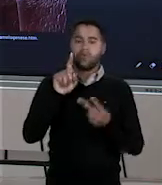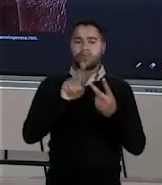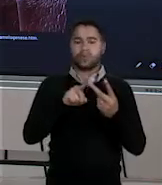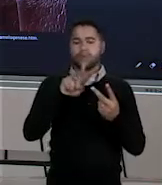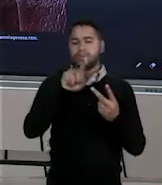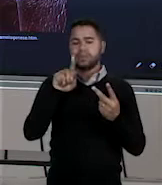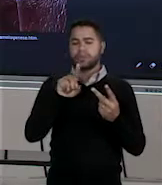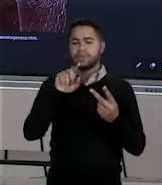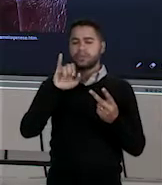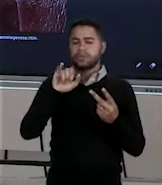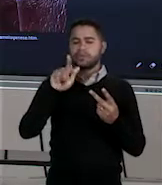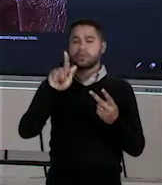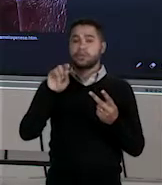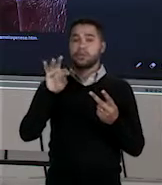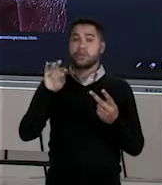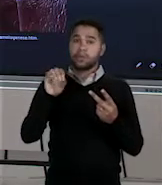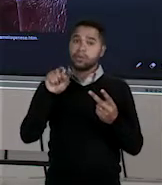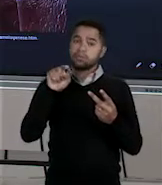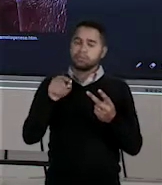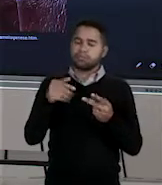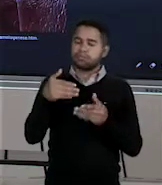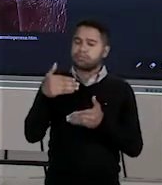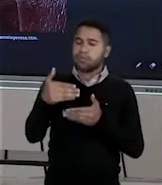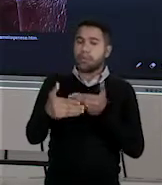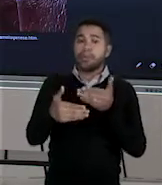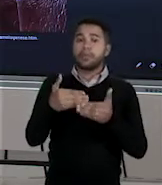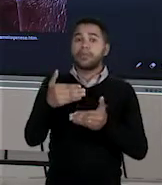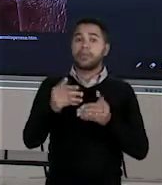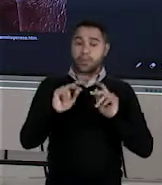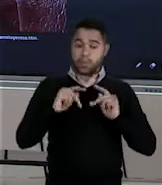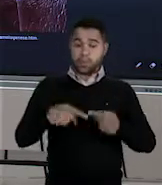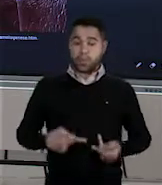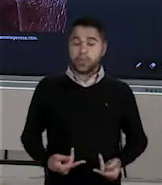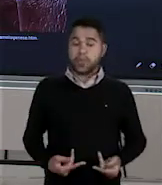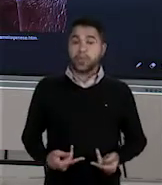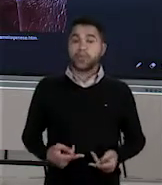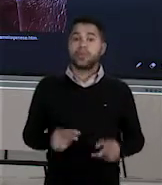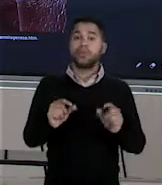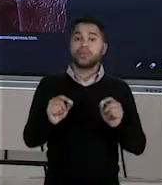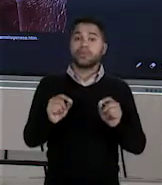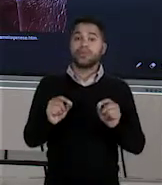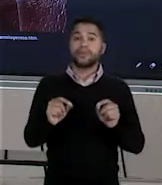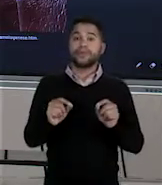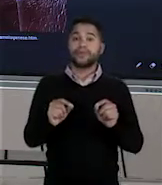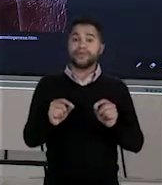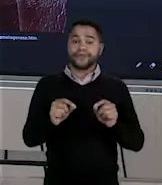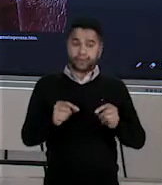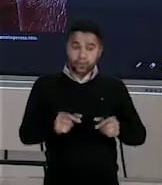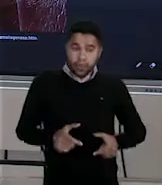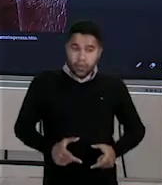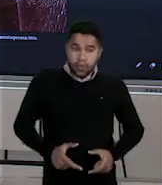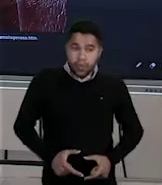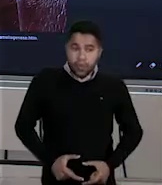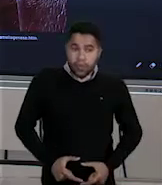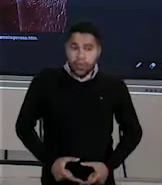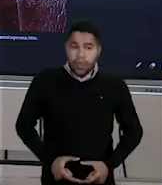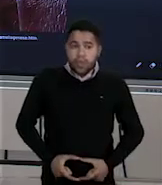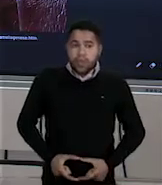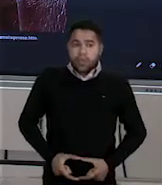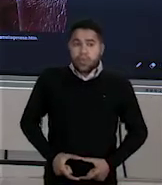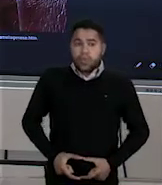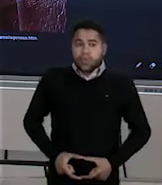organismo vai desenvolver, então, no caso do ser humano, vai desenvolver aí no útero da sua mãe